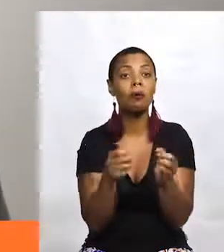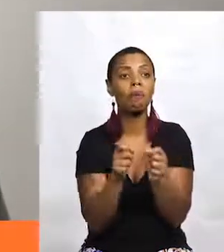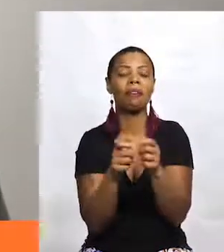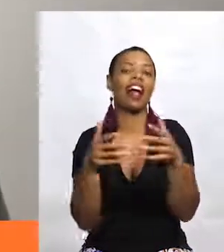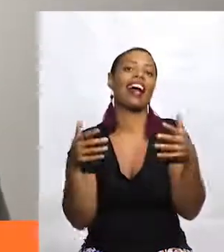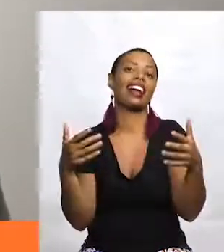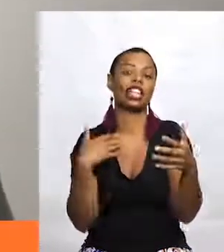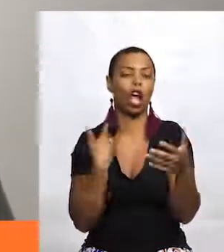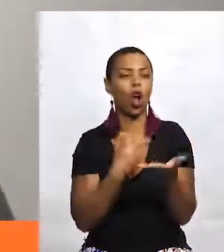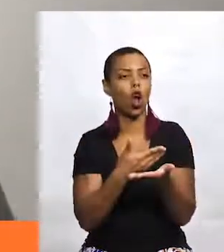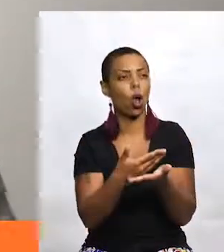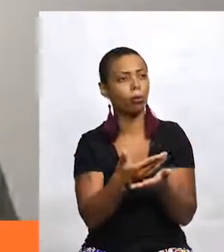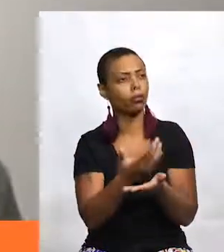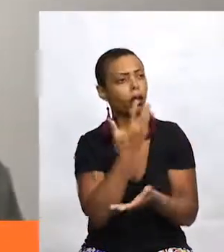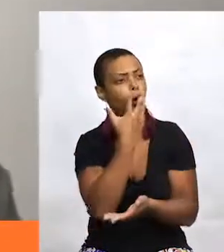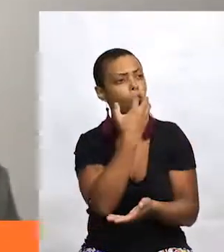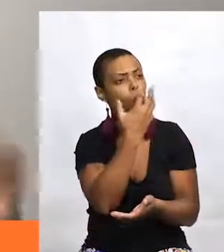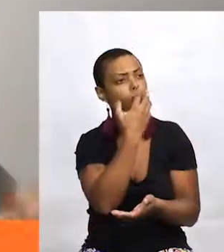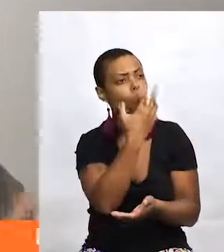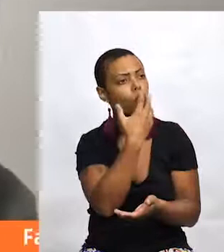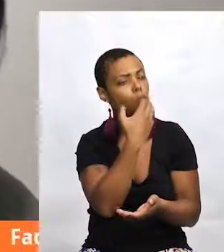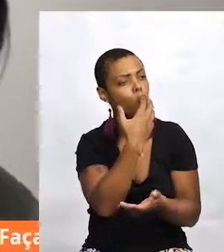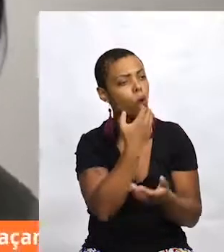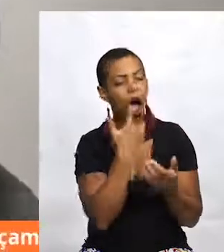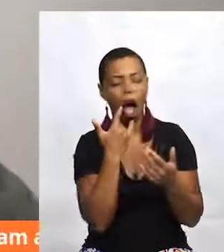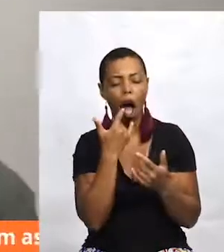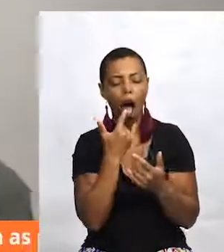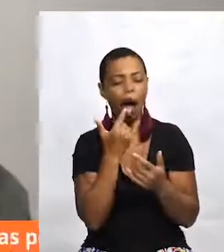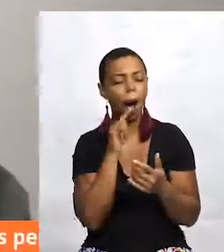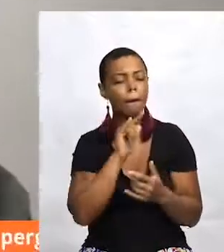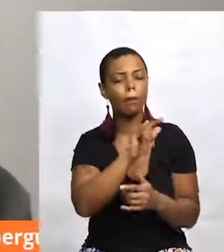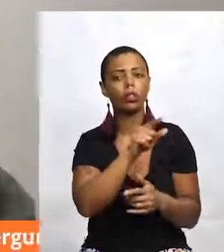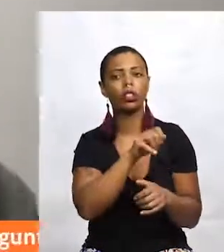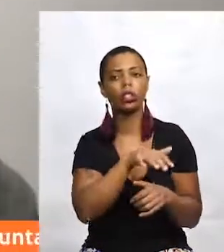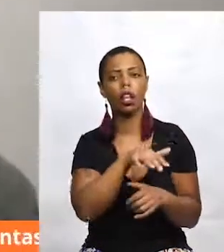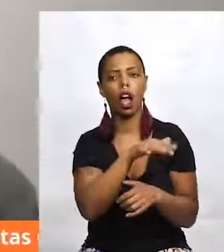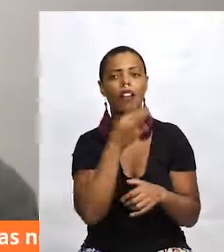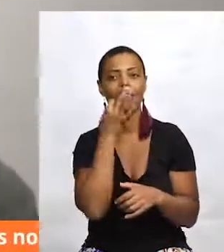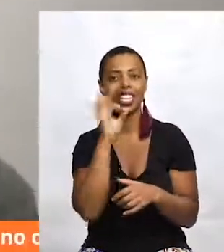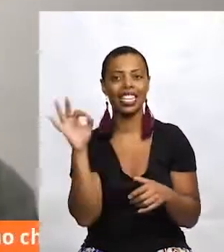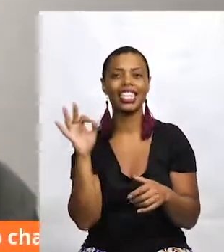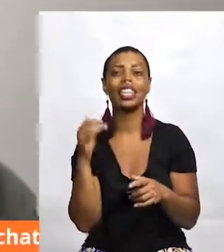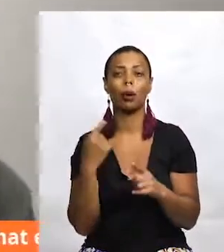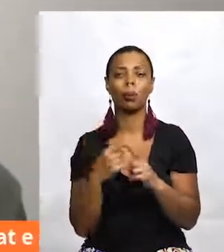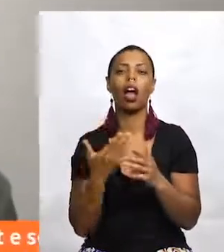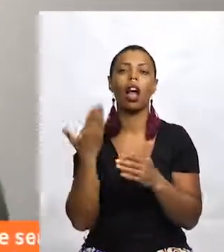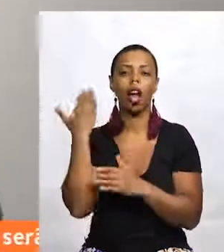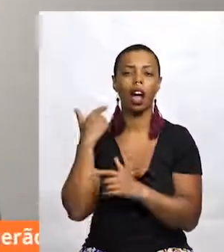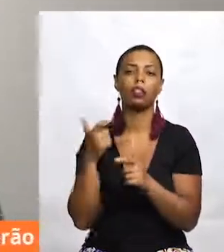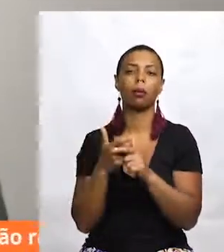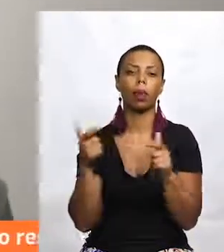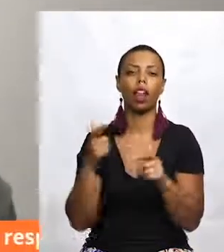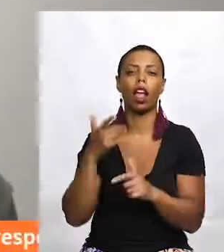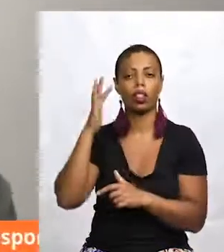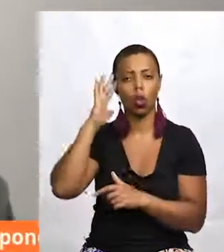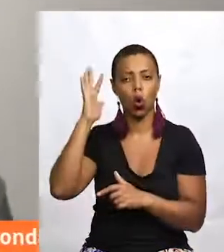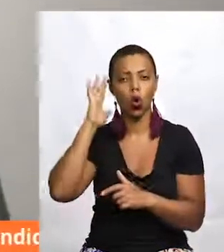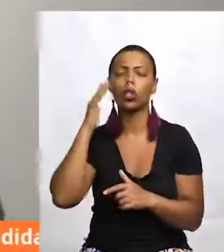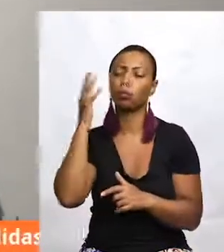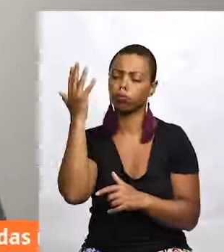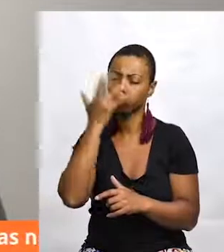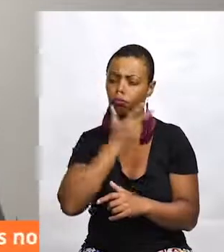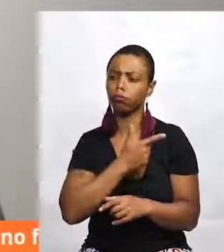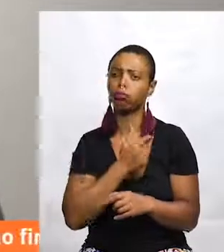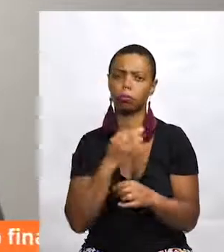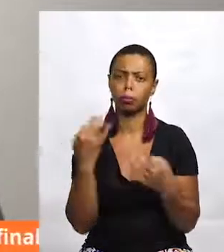comecei a gostar muito da área e ver física, porque até então eu tinha trabalhado com uma física mais teórica, né, com modelos, com álgebras, né, que é muito bonito,